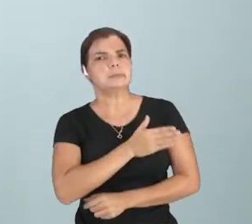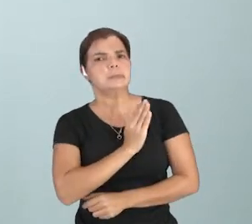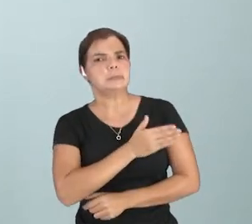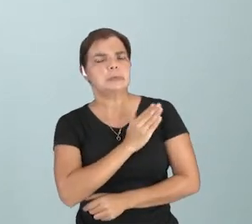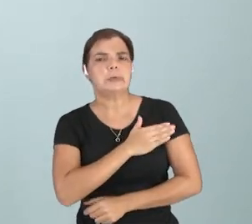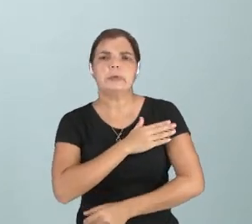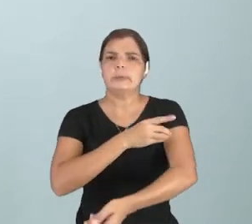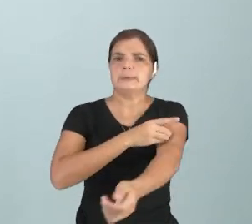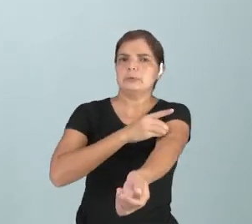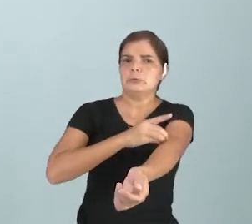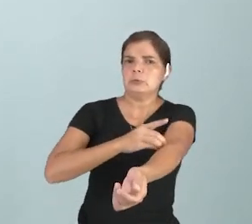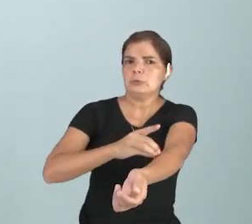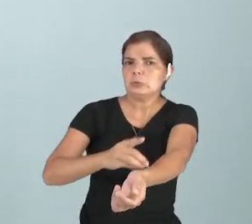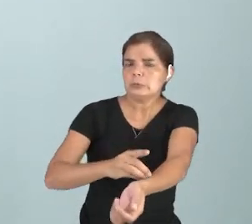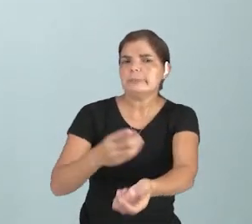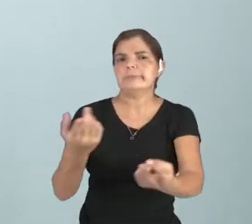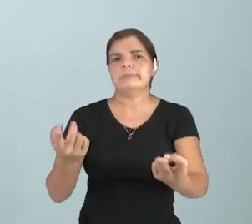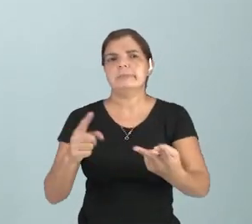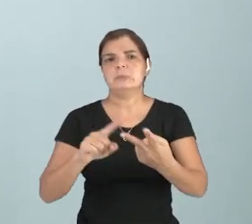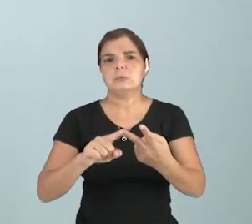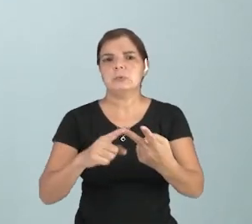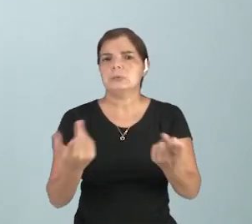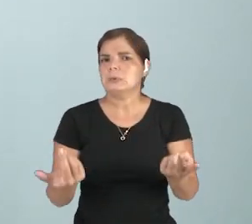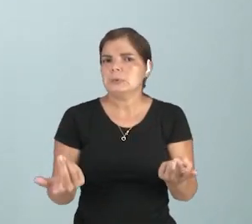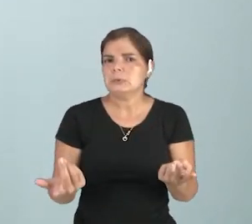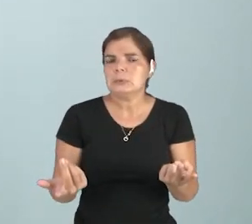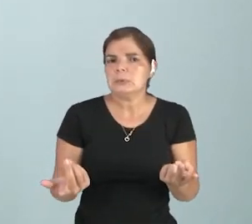cardíacos, diabetes,